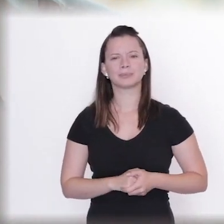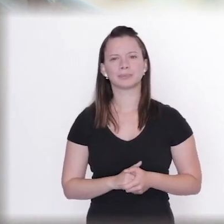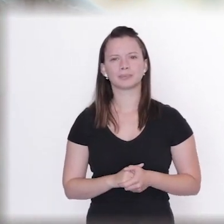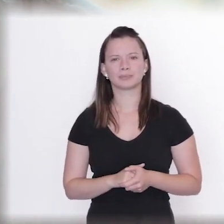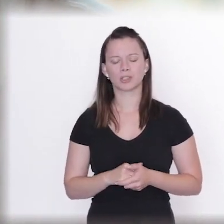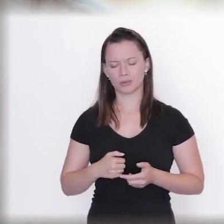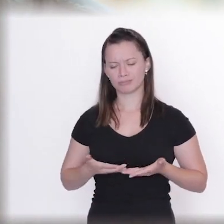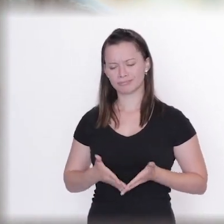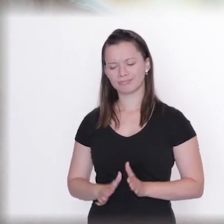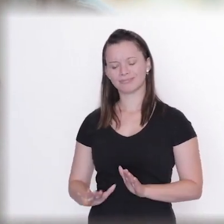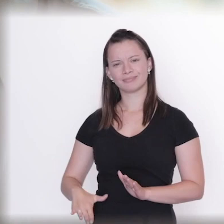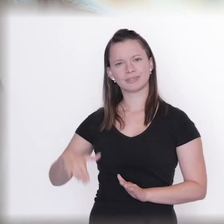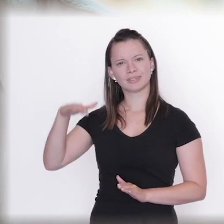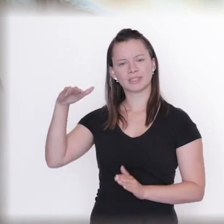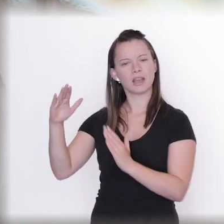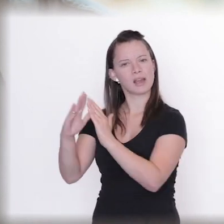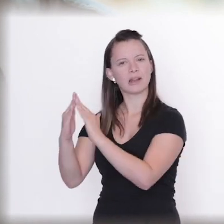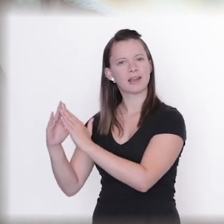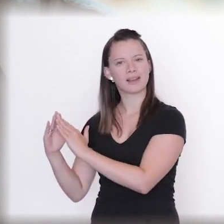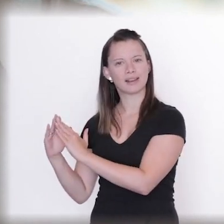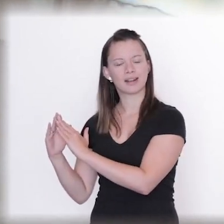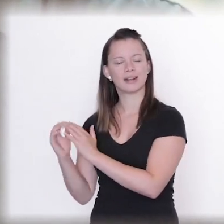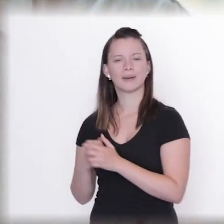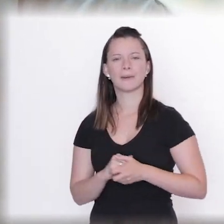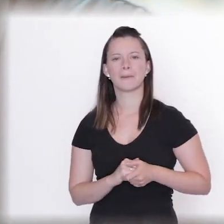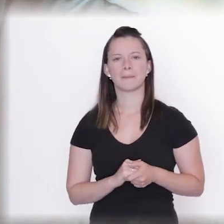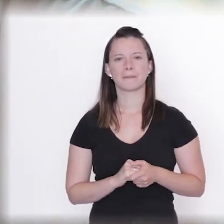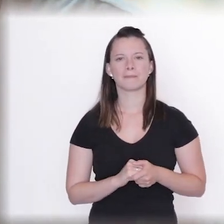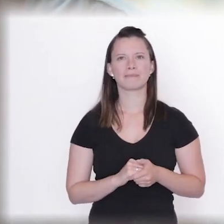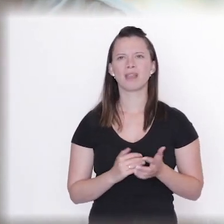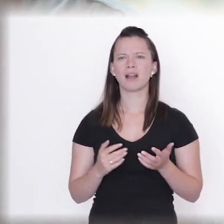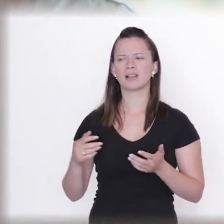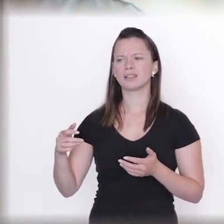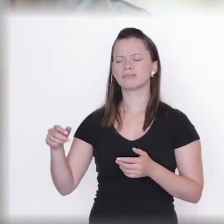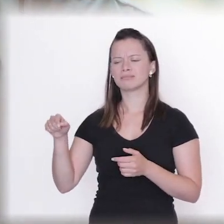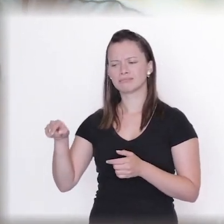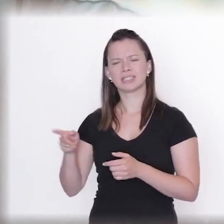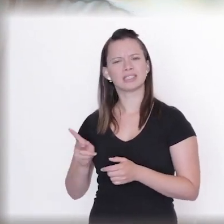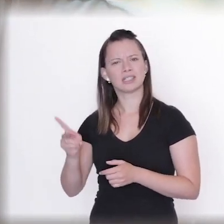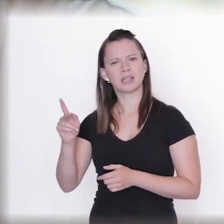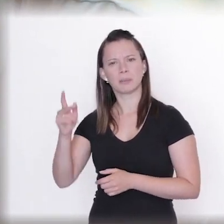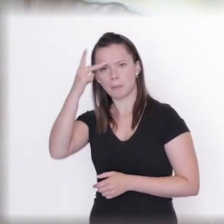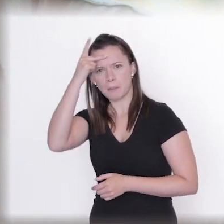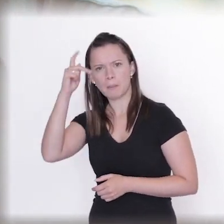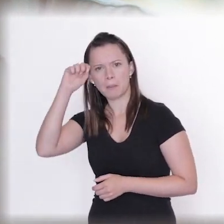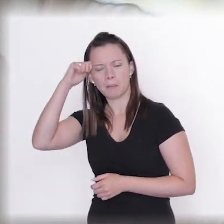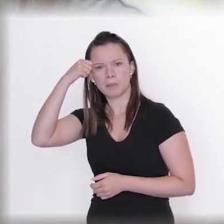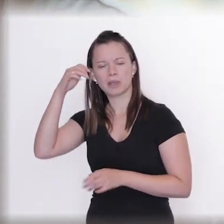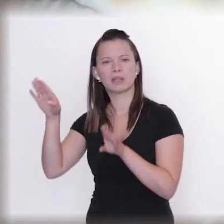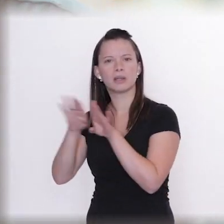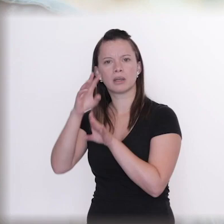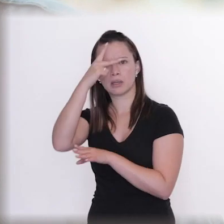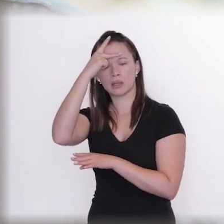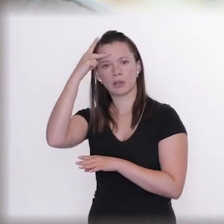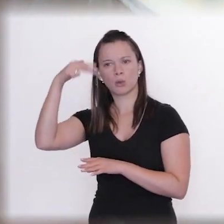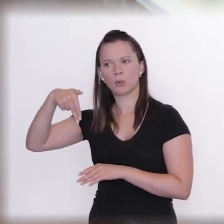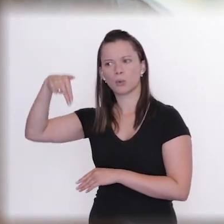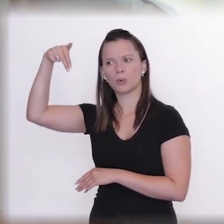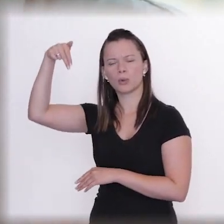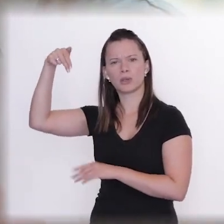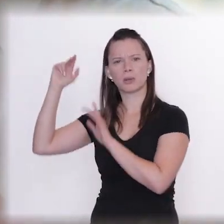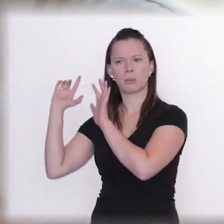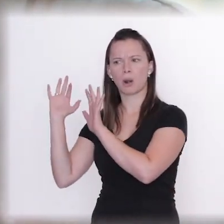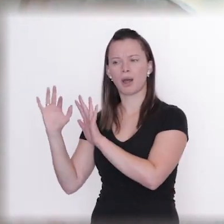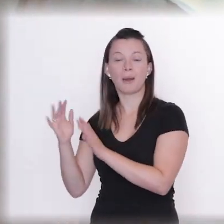Nascido e crescido numa quebrada, entendeu? Onde tinha muito preto, onde tinha uma presença nordestina fundamental do meu